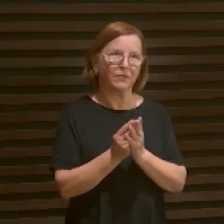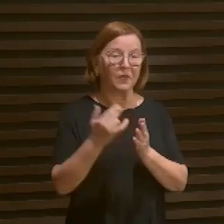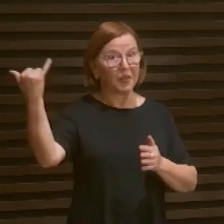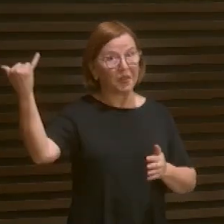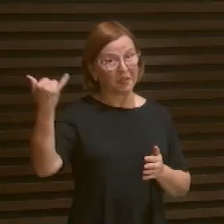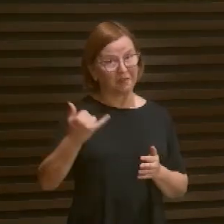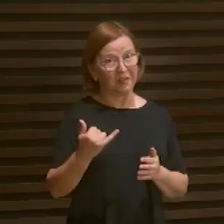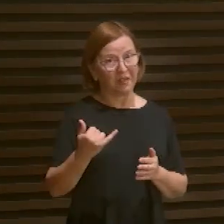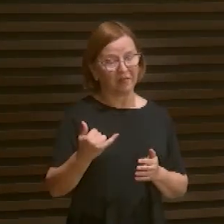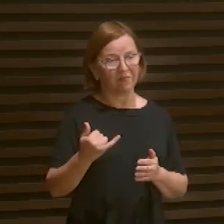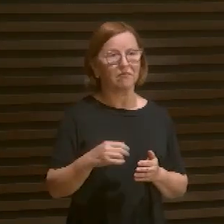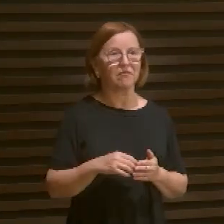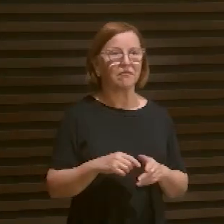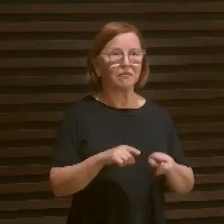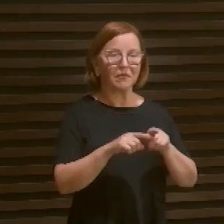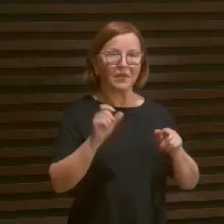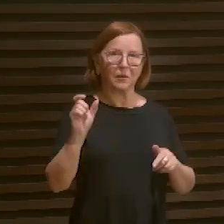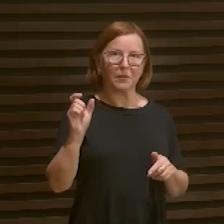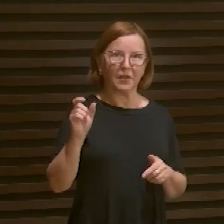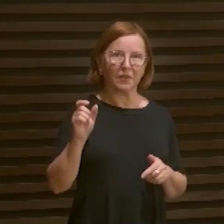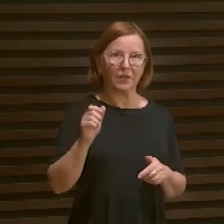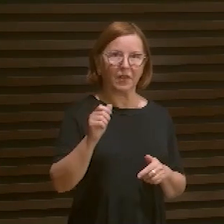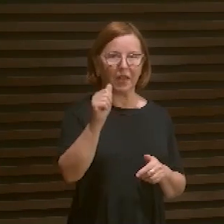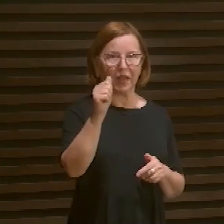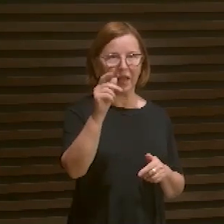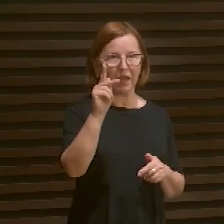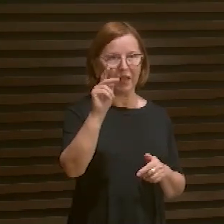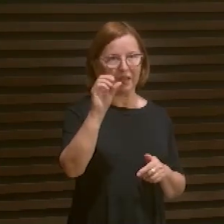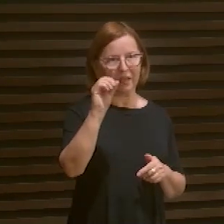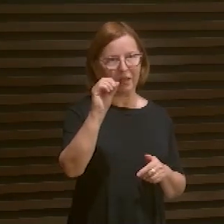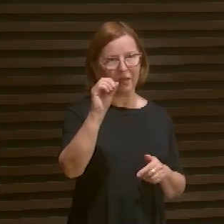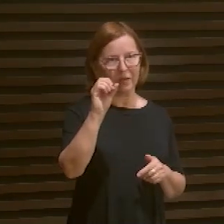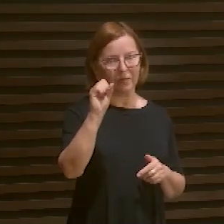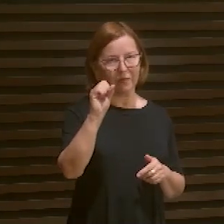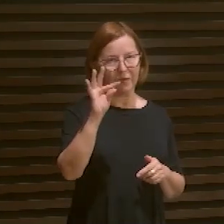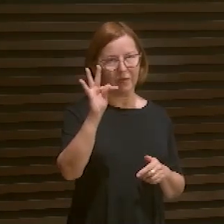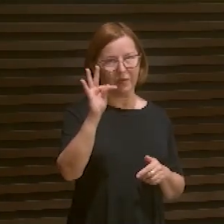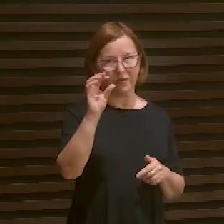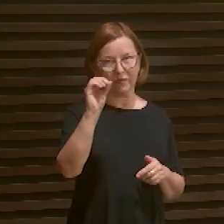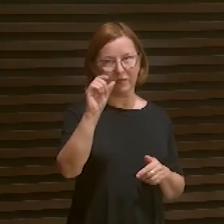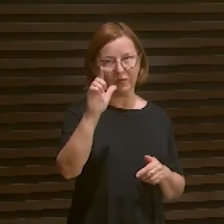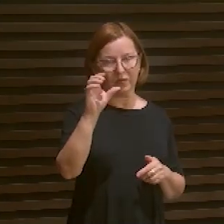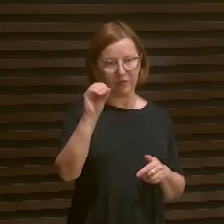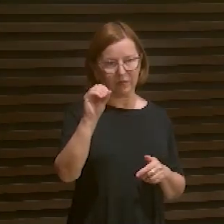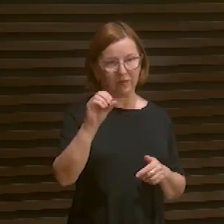em outros lugares. Mas a palavra apóstolo só aparece aqui. Por exemplo, vou dar